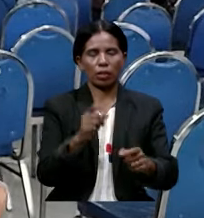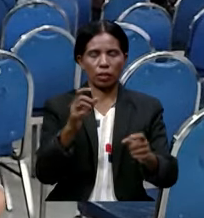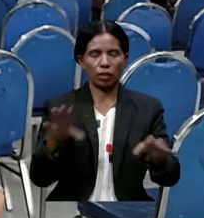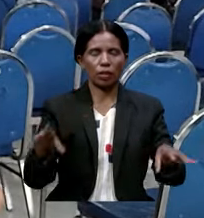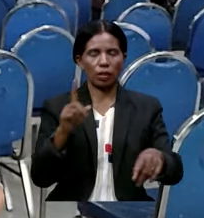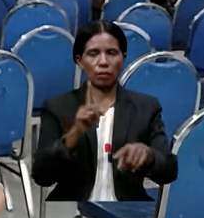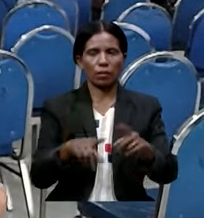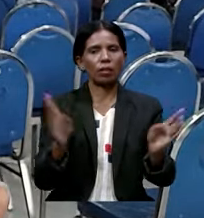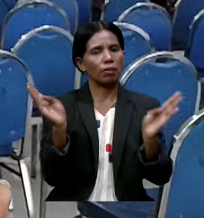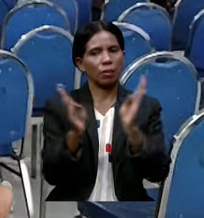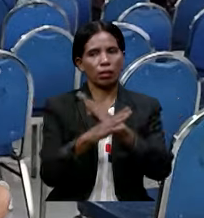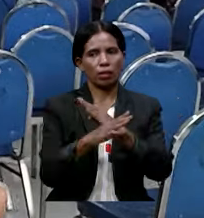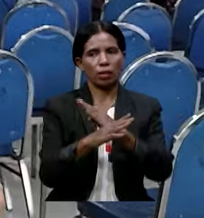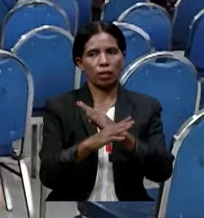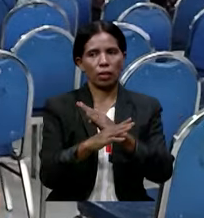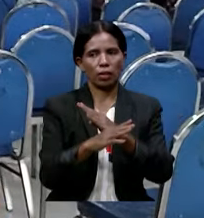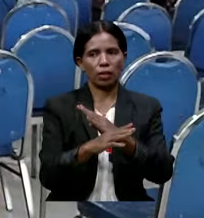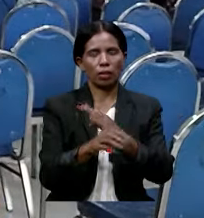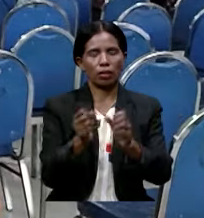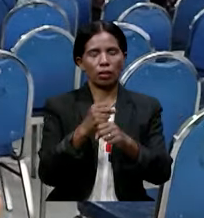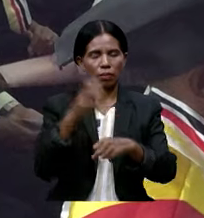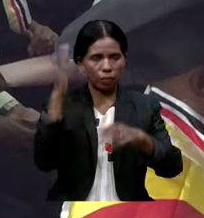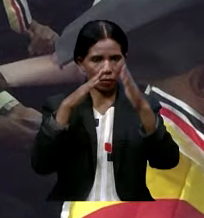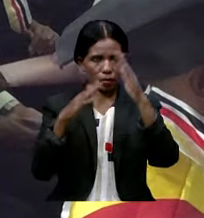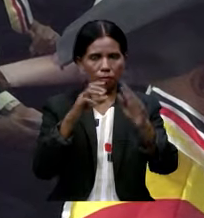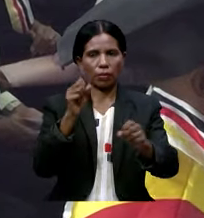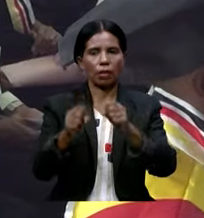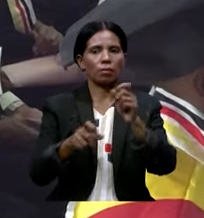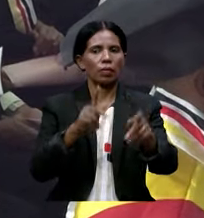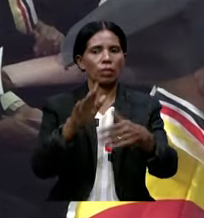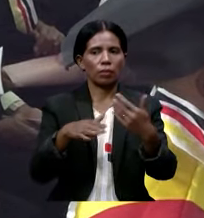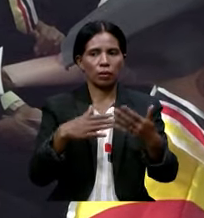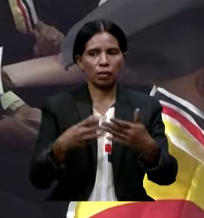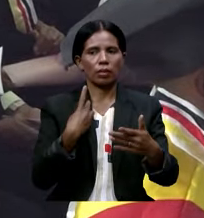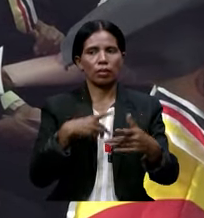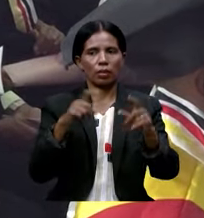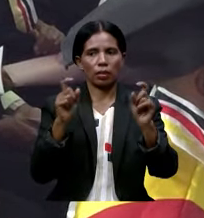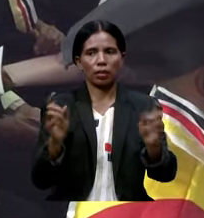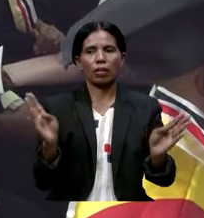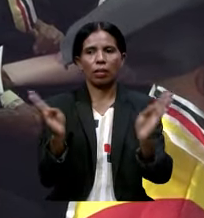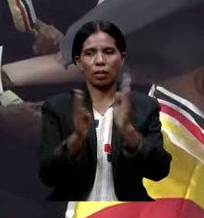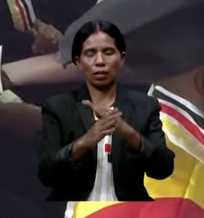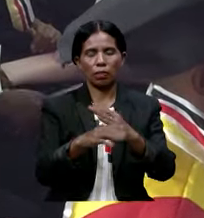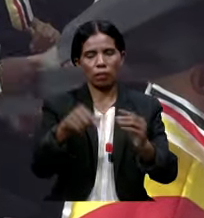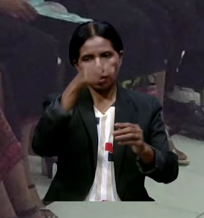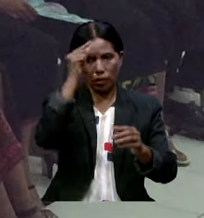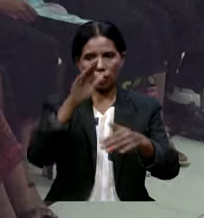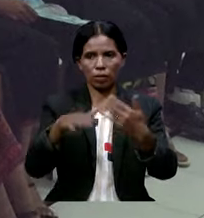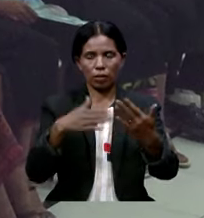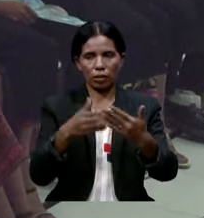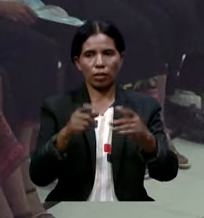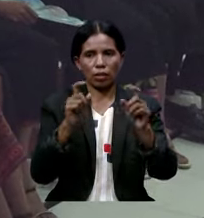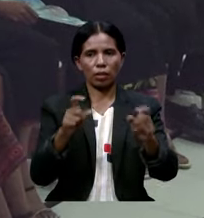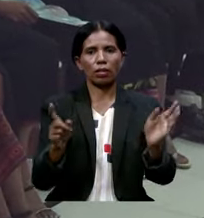sai sai fali problema ba sociedade ita tenki sai graduado sira tenki